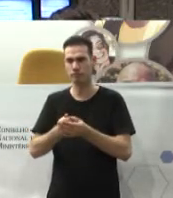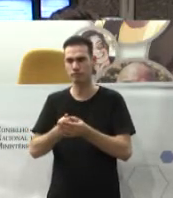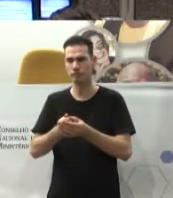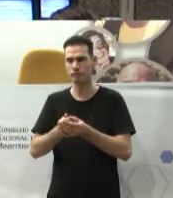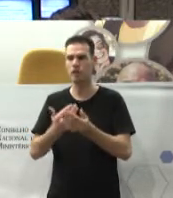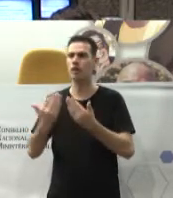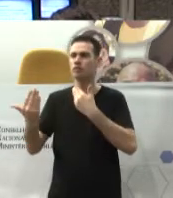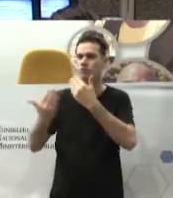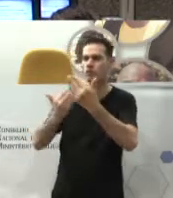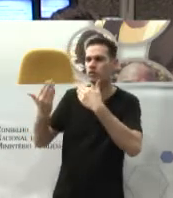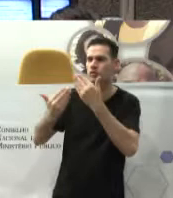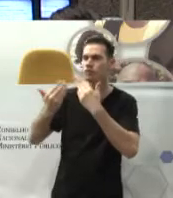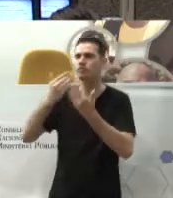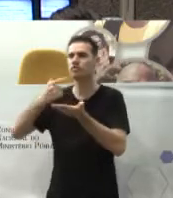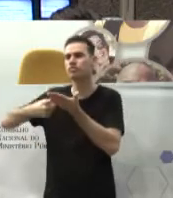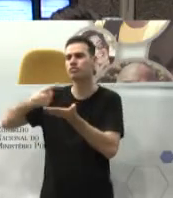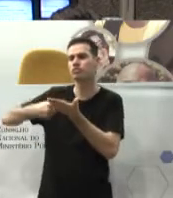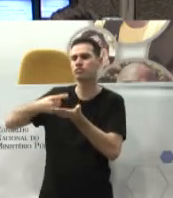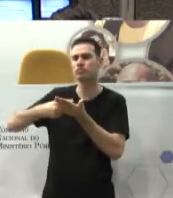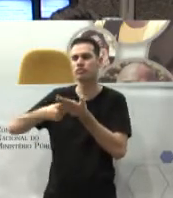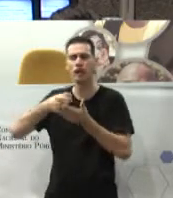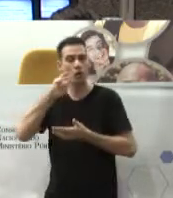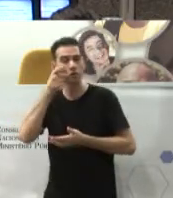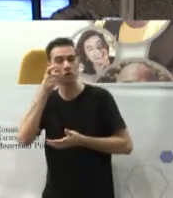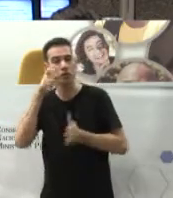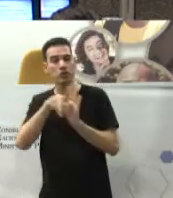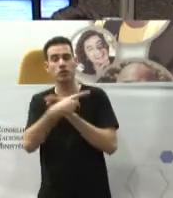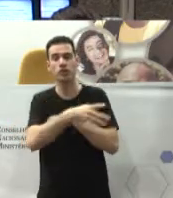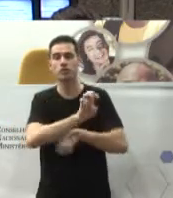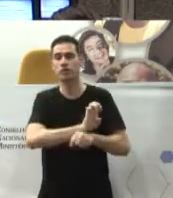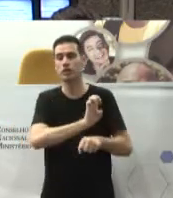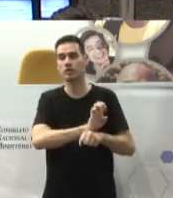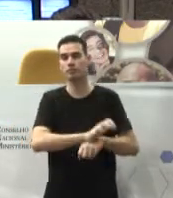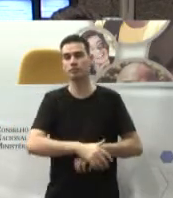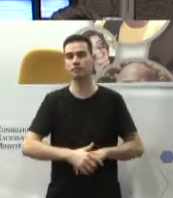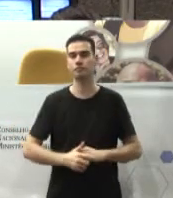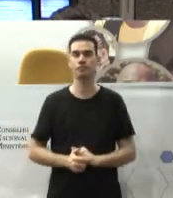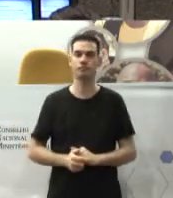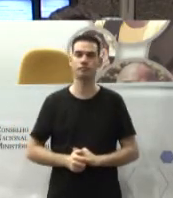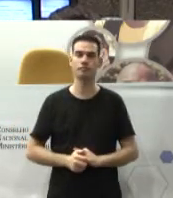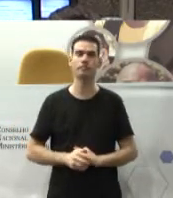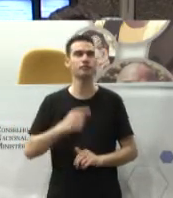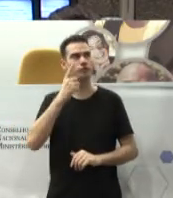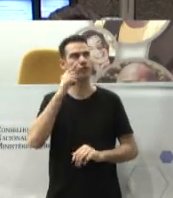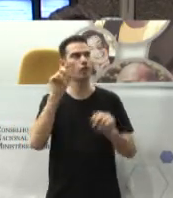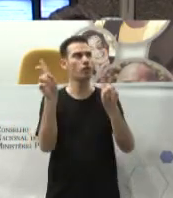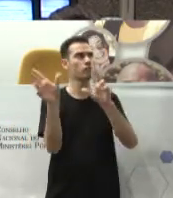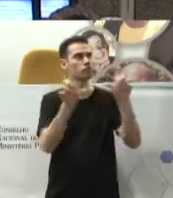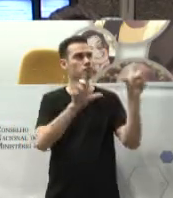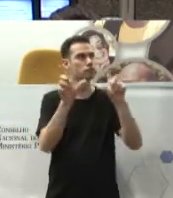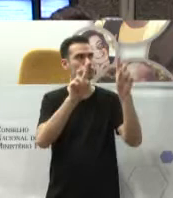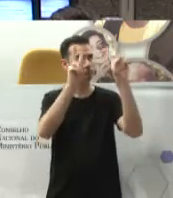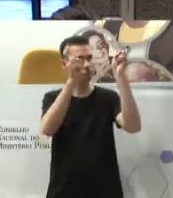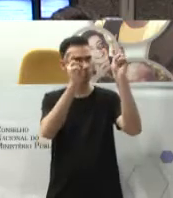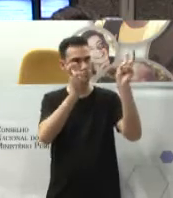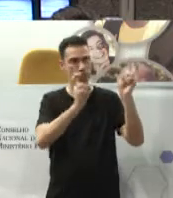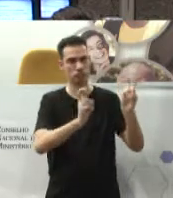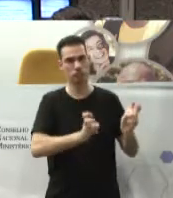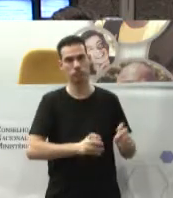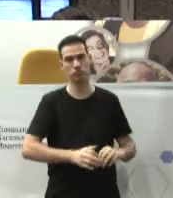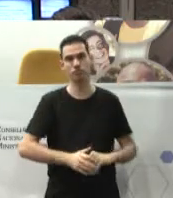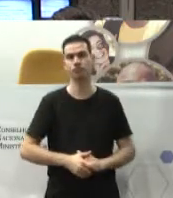conformação dessas decisões também aos interesses do Estado. E aí seguem os temas.